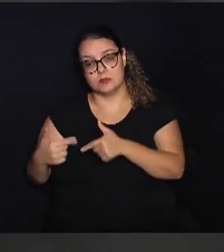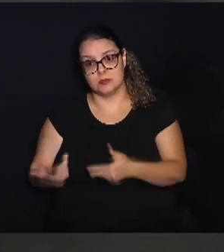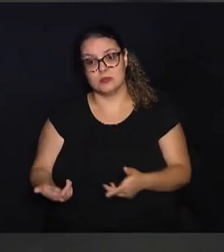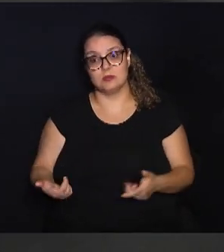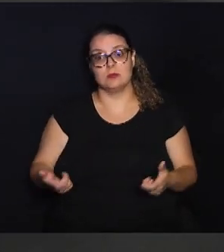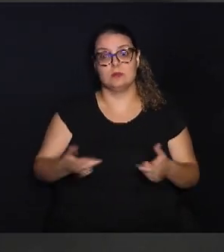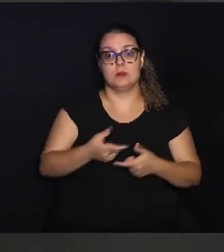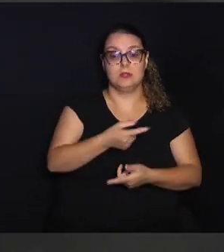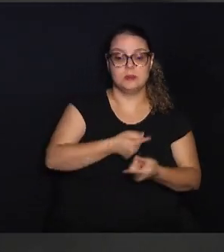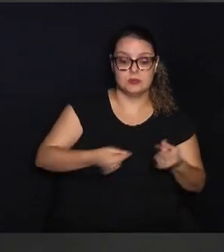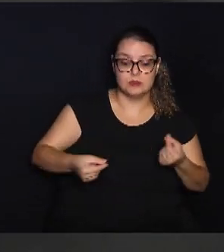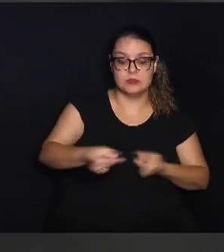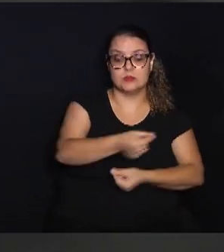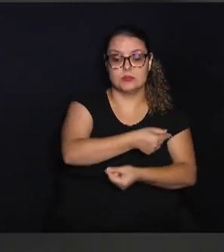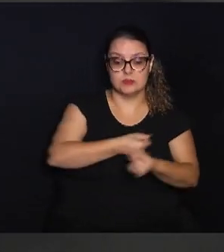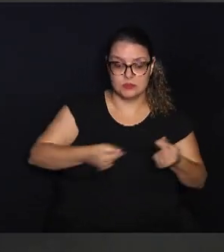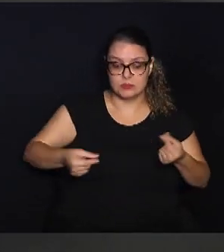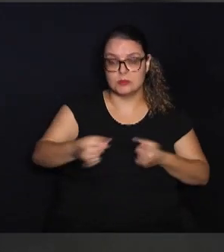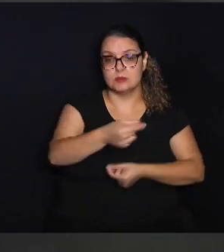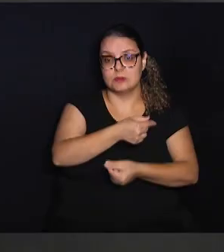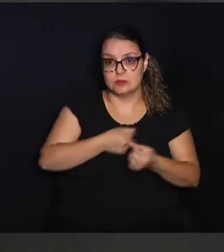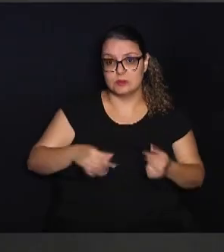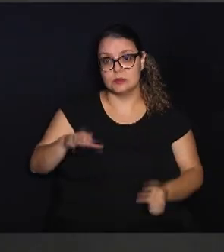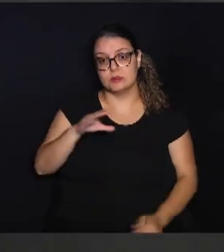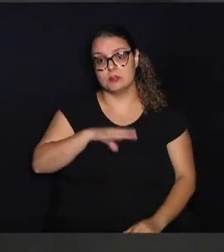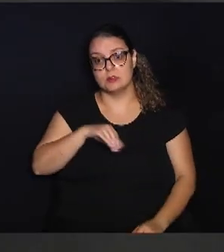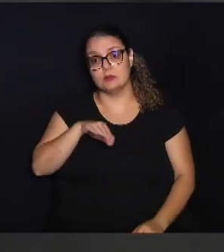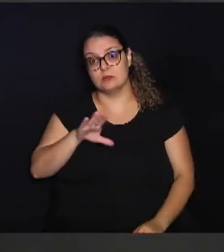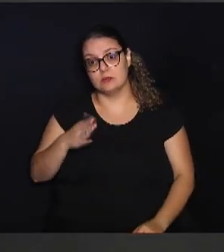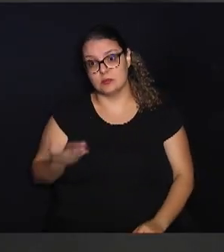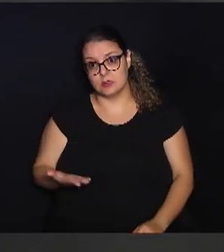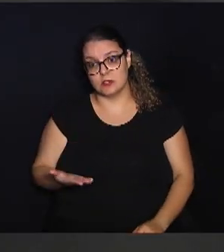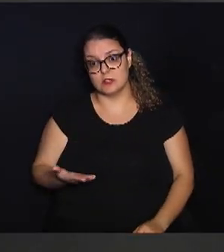dinheiro circulando e a cidade cada vez mais